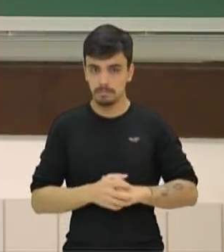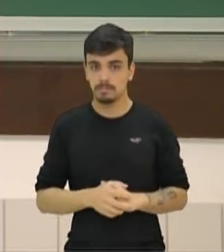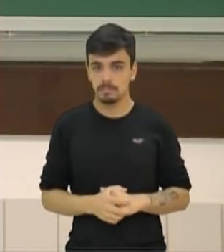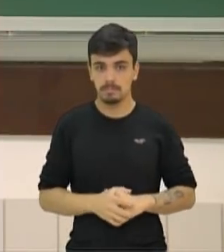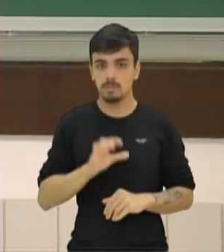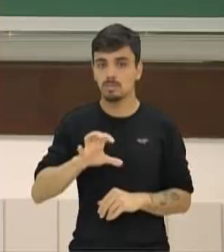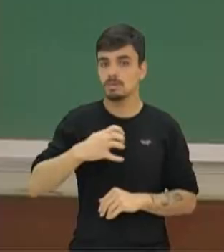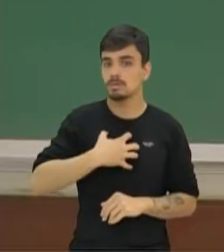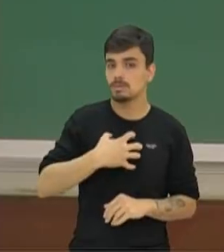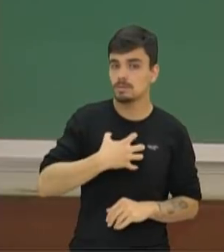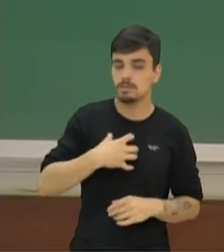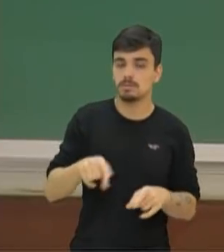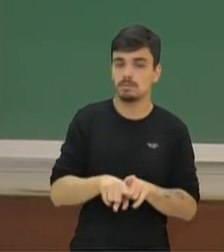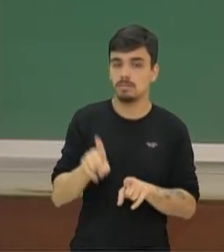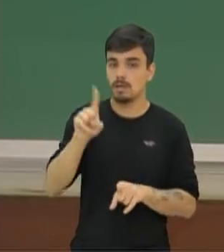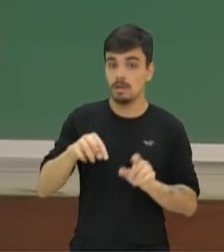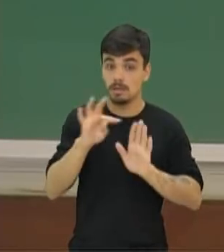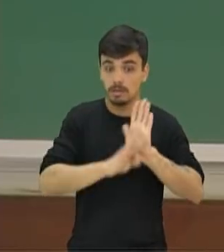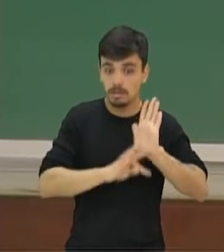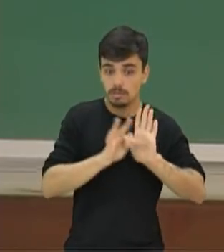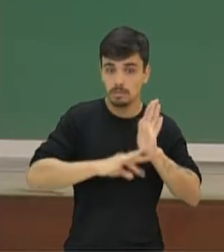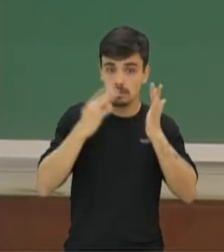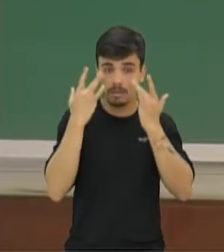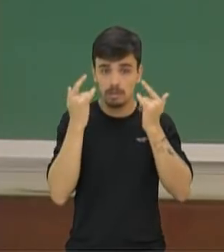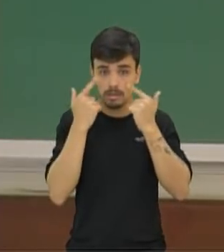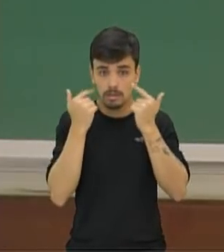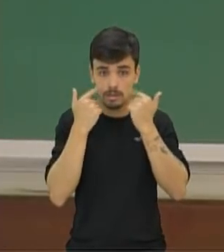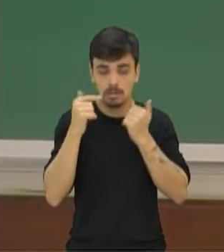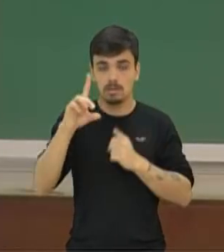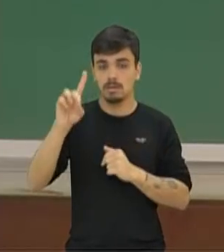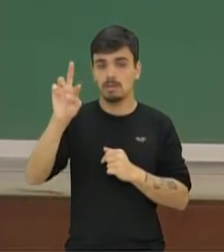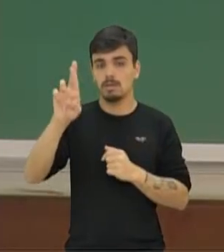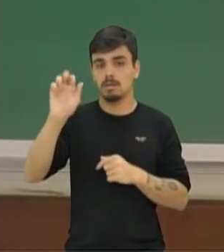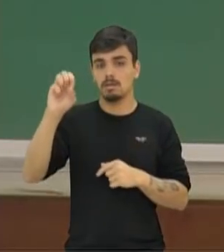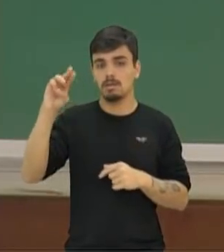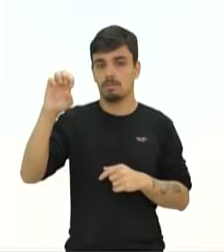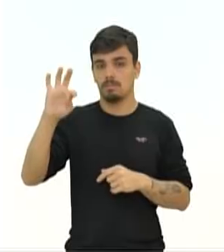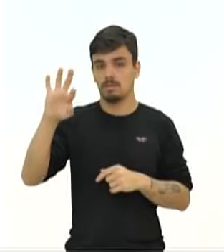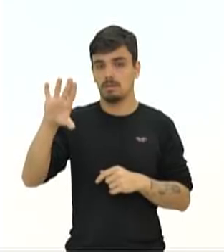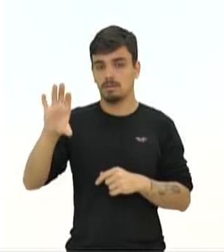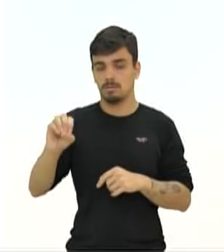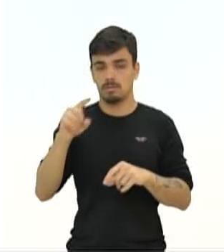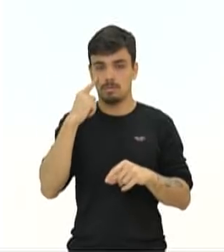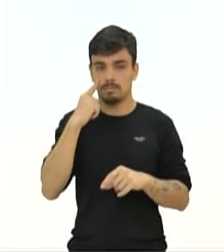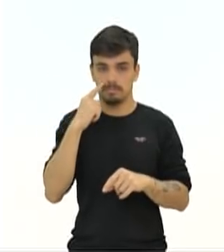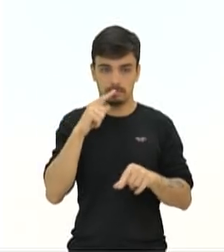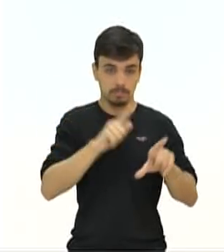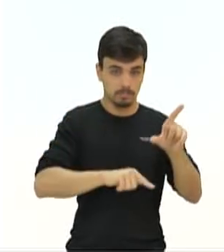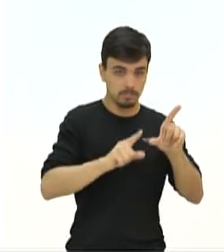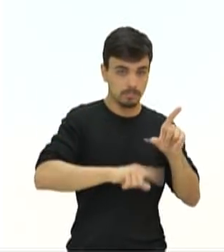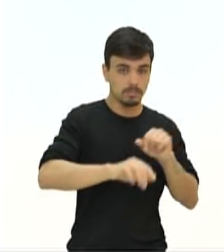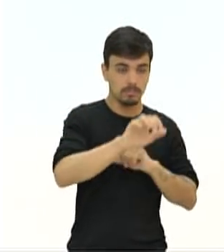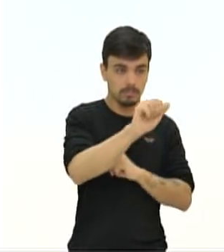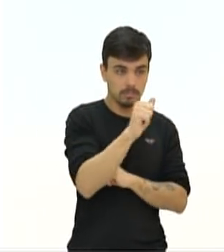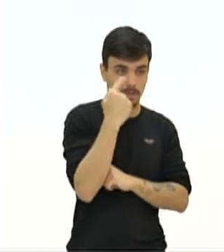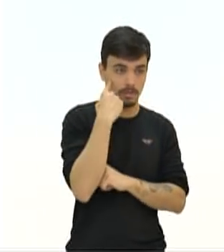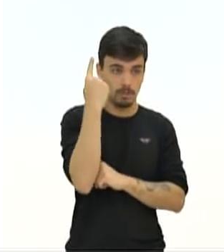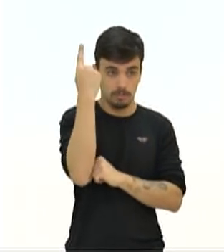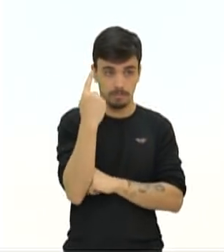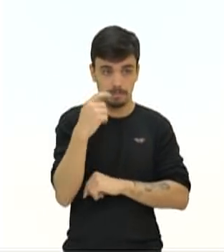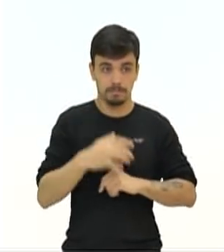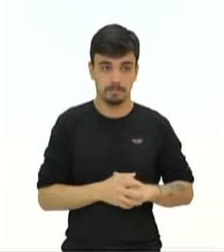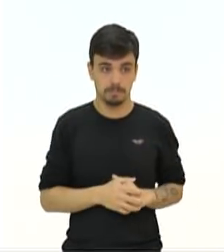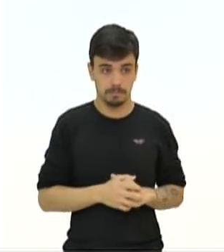está sentindo. Isso é um texto dramático, tá bom? Então, letra A, Padre Reginaldo Mansotti. Letra